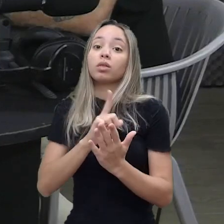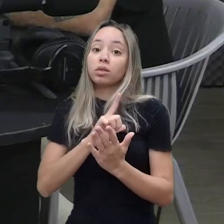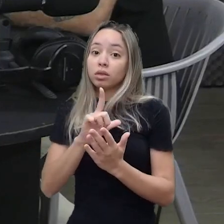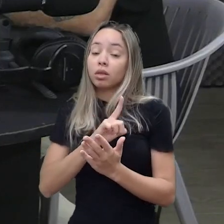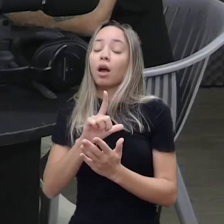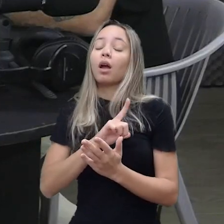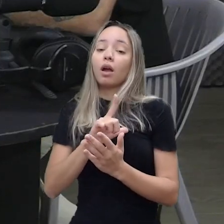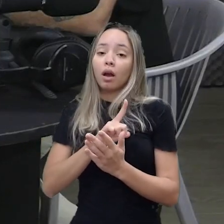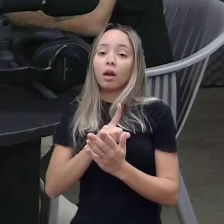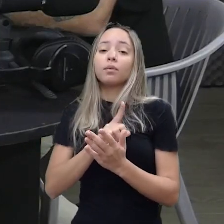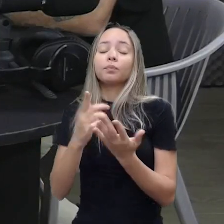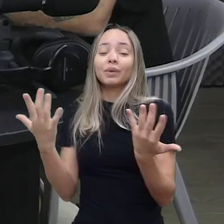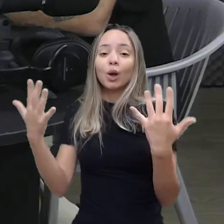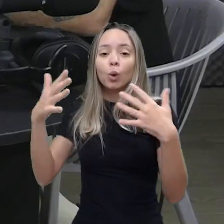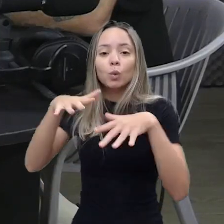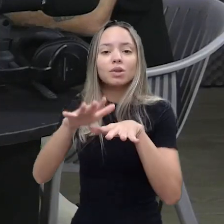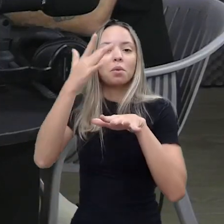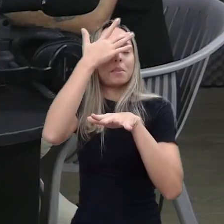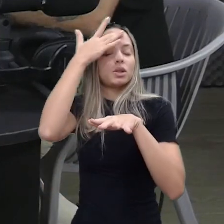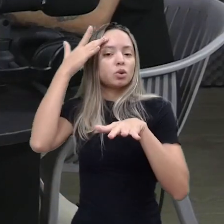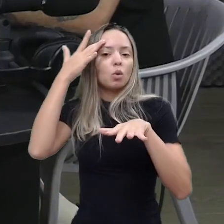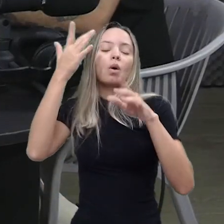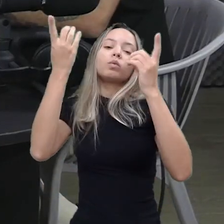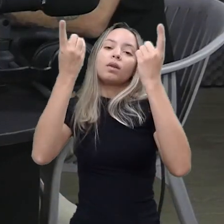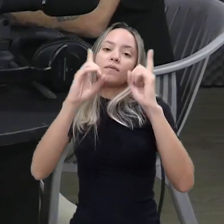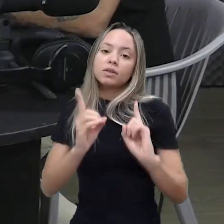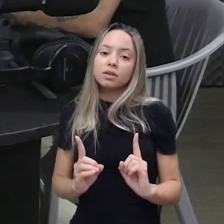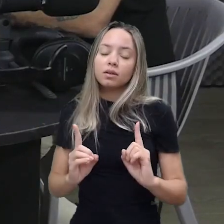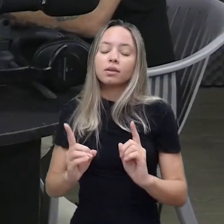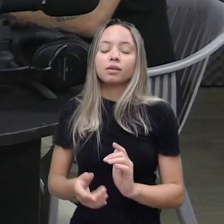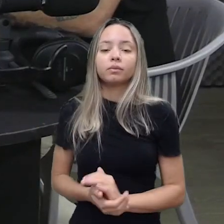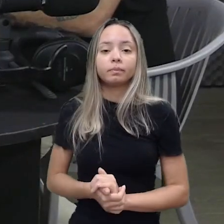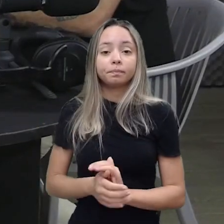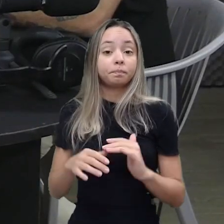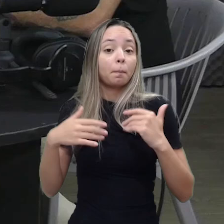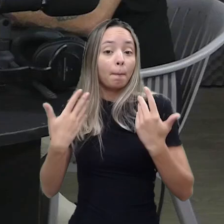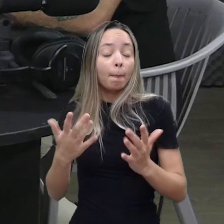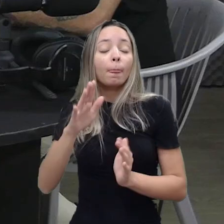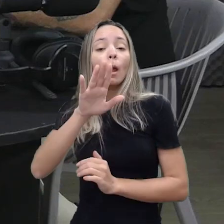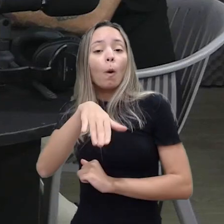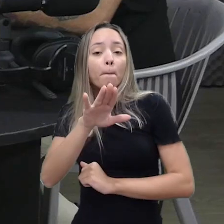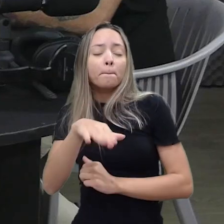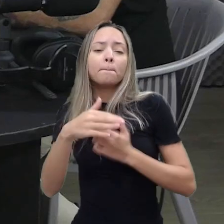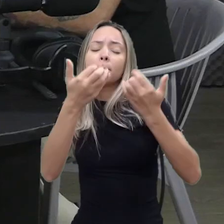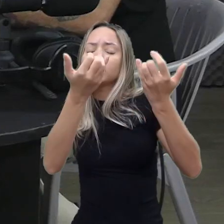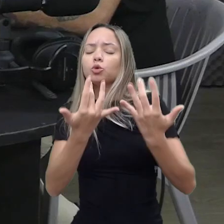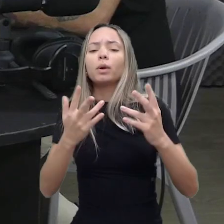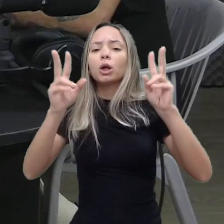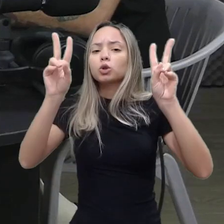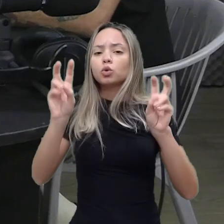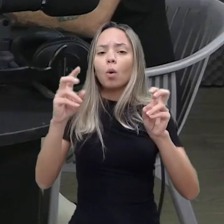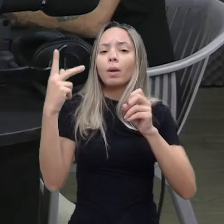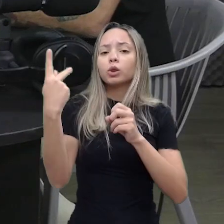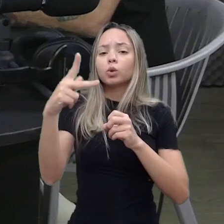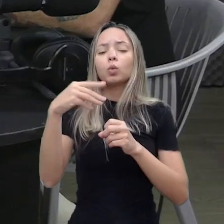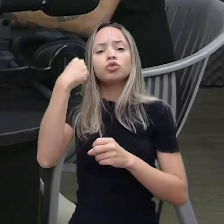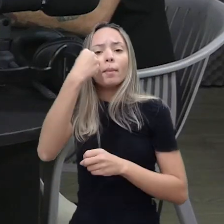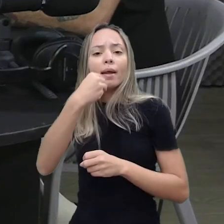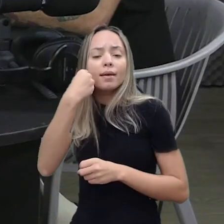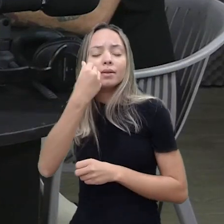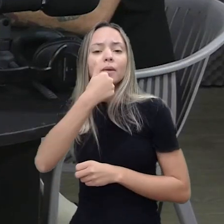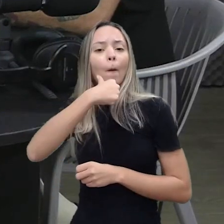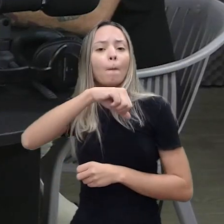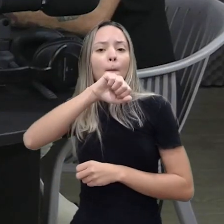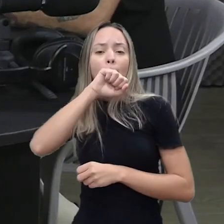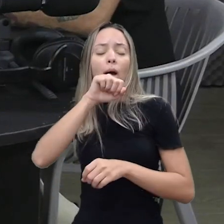de estudantes com deficiência. Cláudia, me fala um pouquinho sobre a tua experiência como mãe e